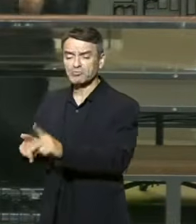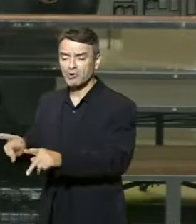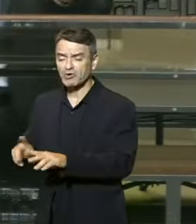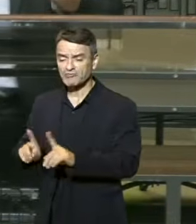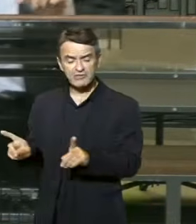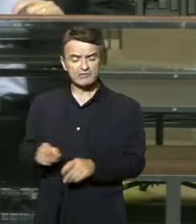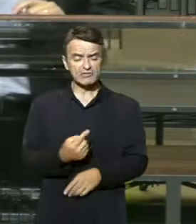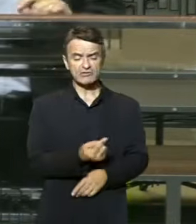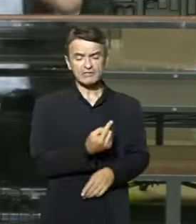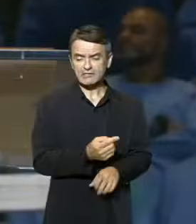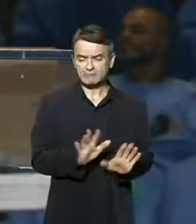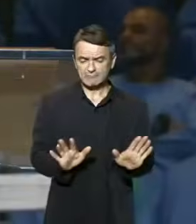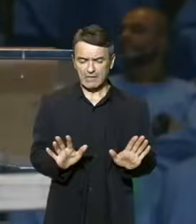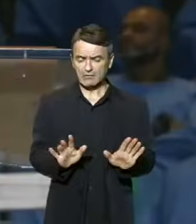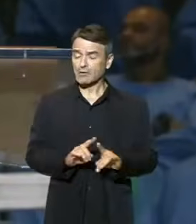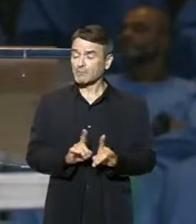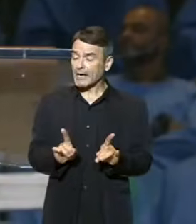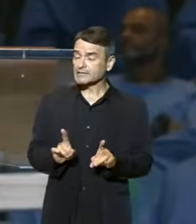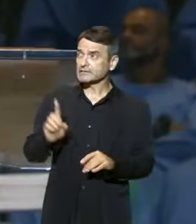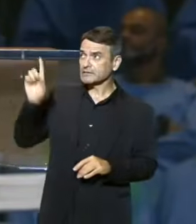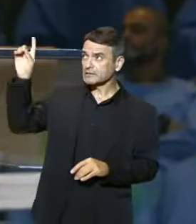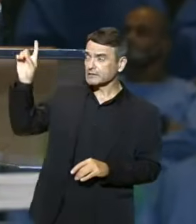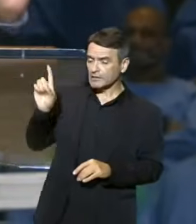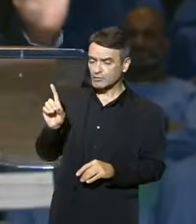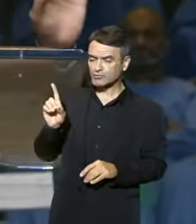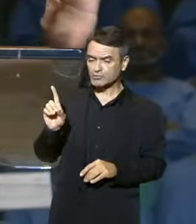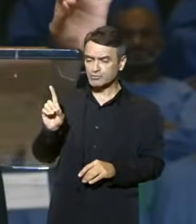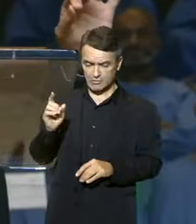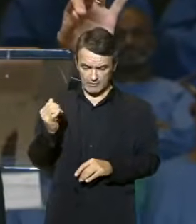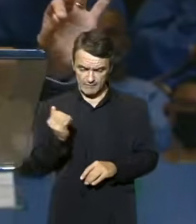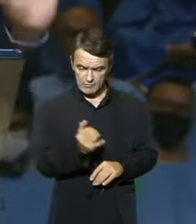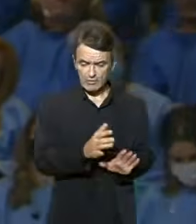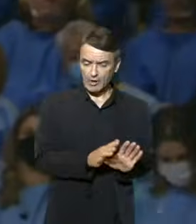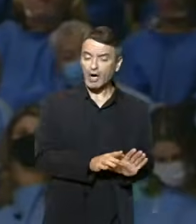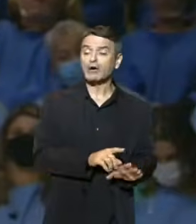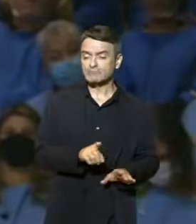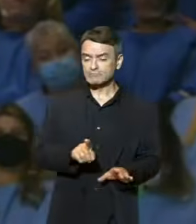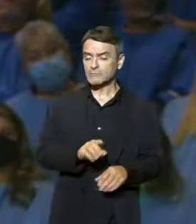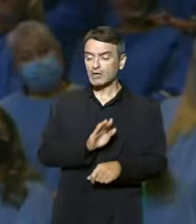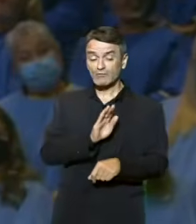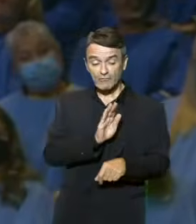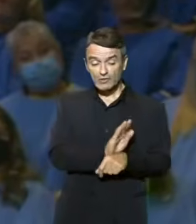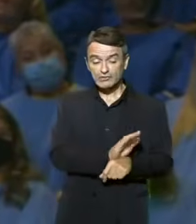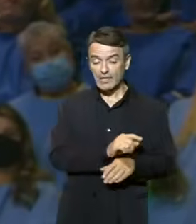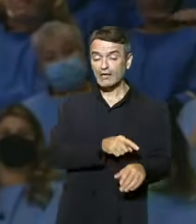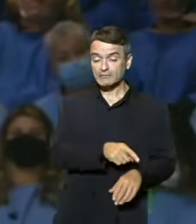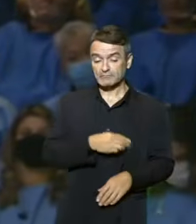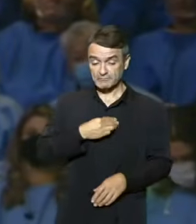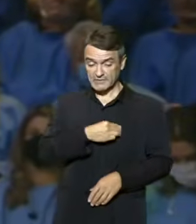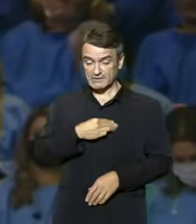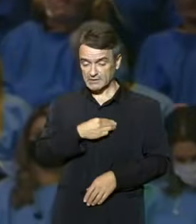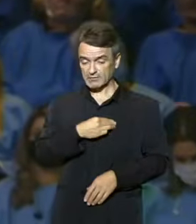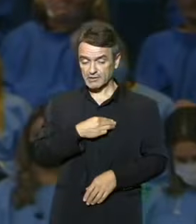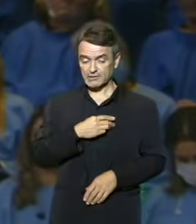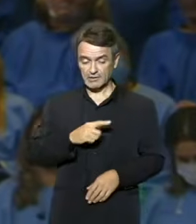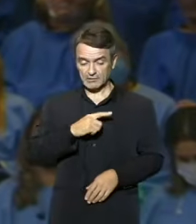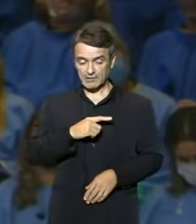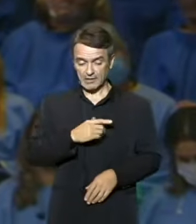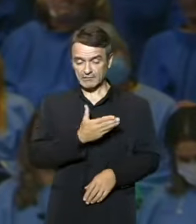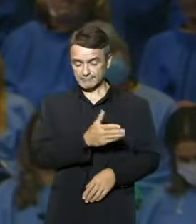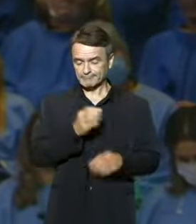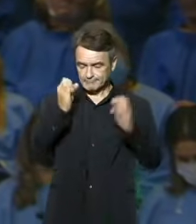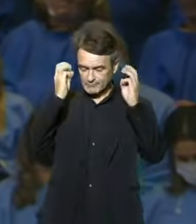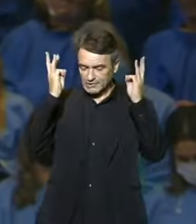isso sozinho. Deus também agiu com misericórdia para com Moisés.